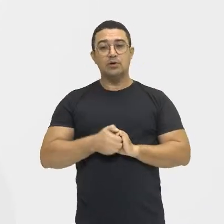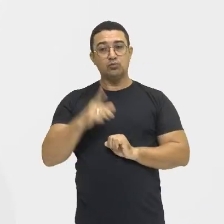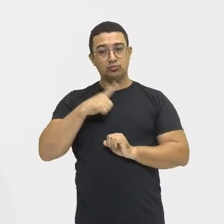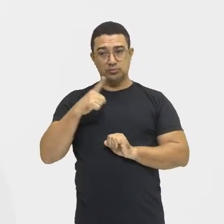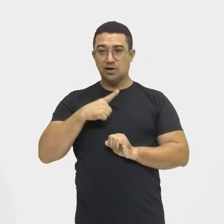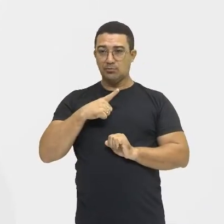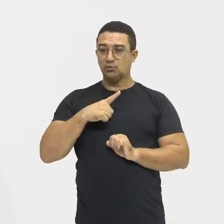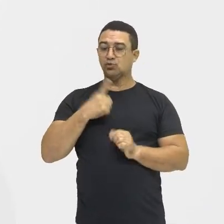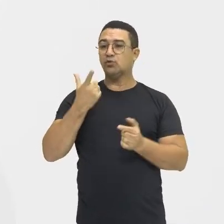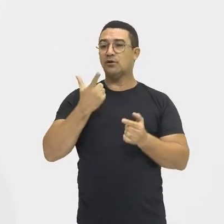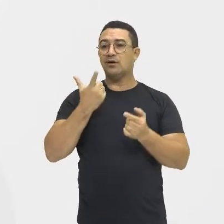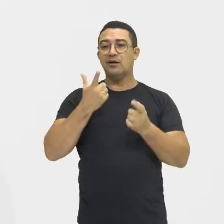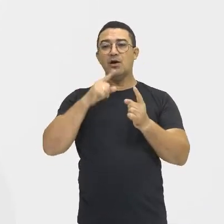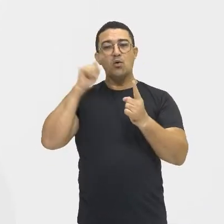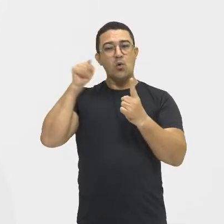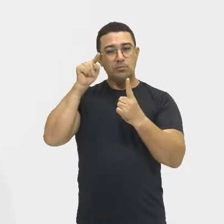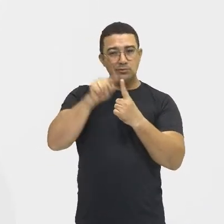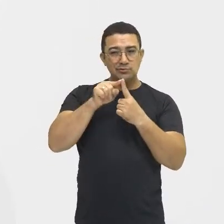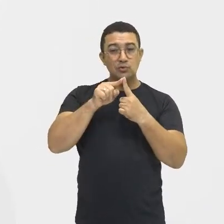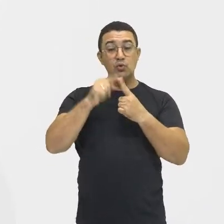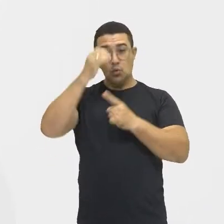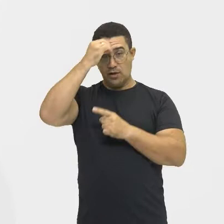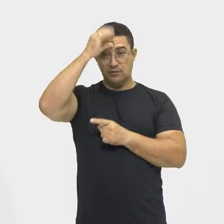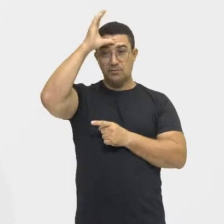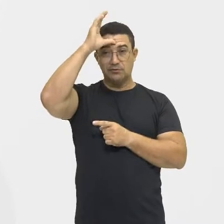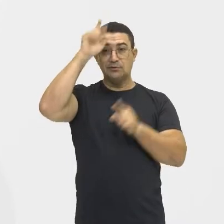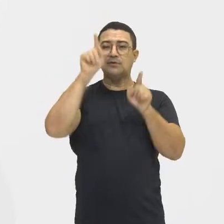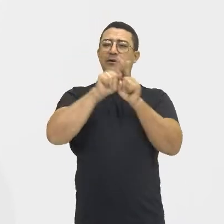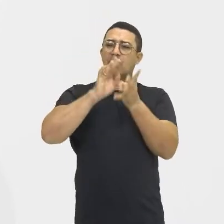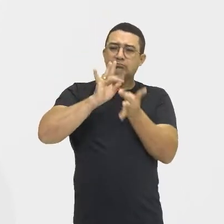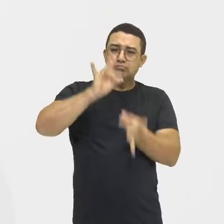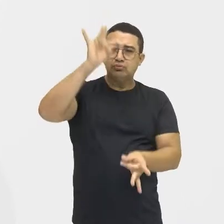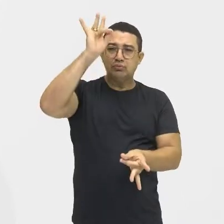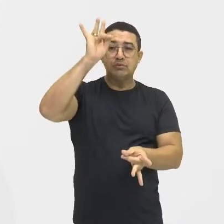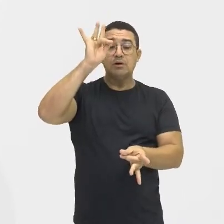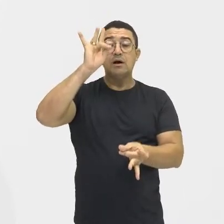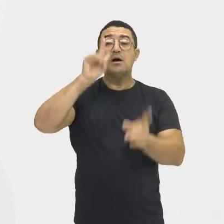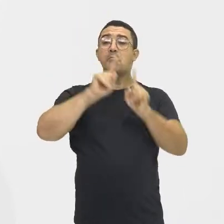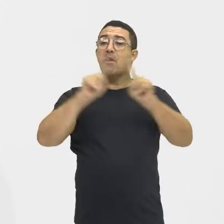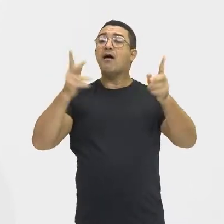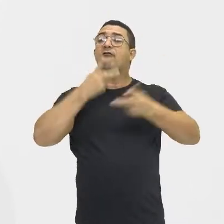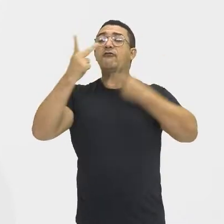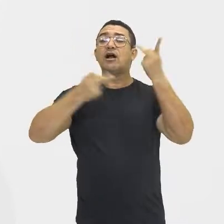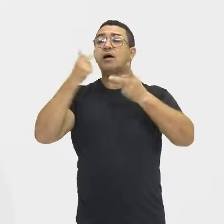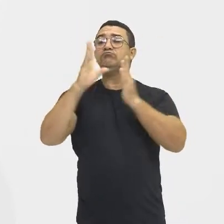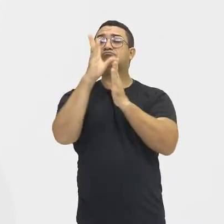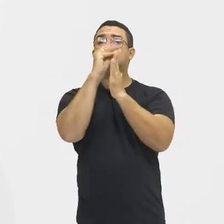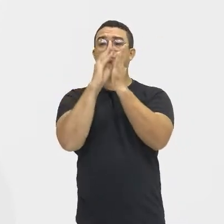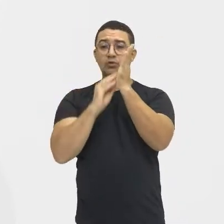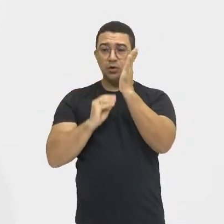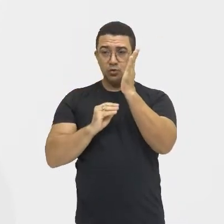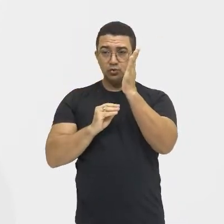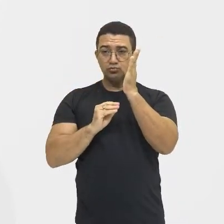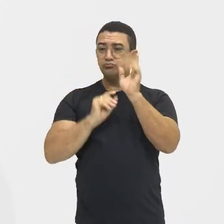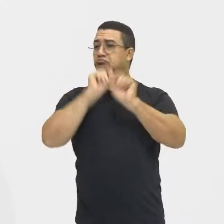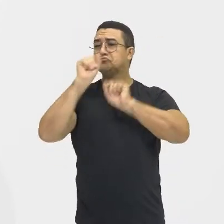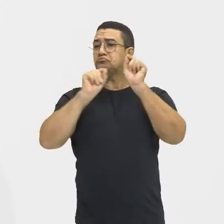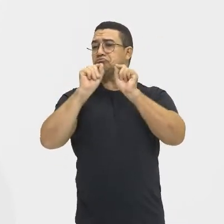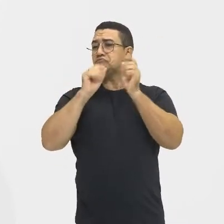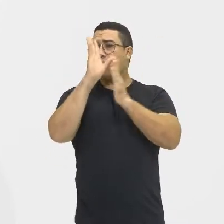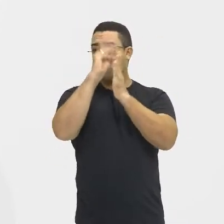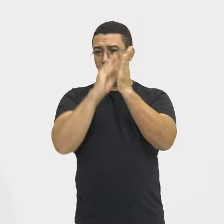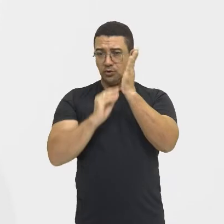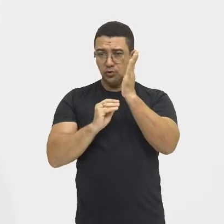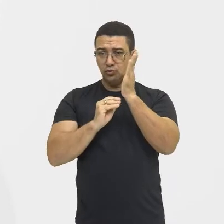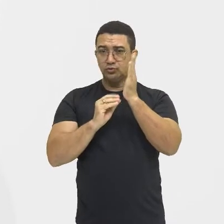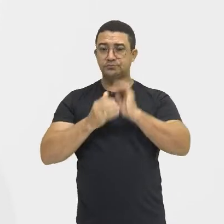o nosso detalhamento. Mas nós vamos falar do nosso conteúdo. O que nós vamos abordar?